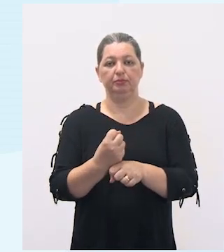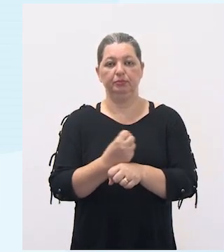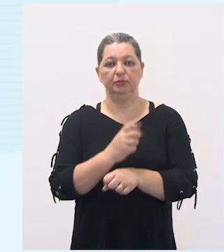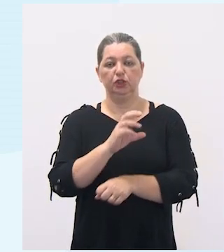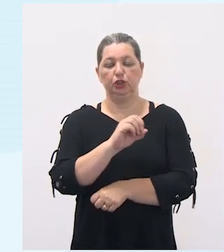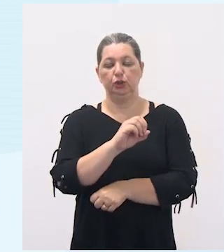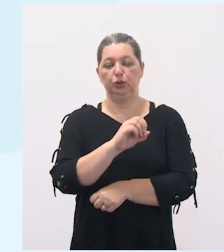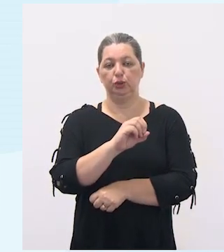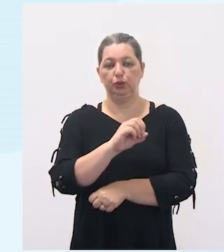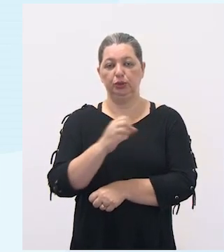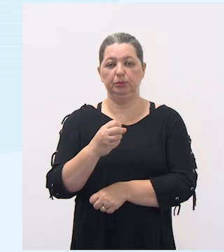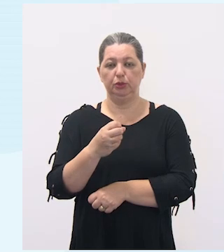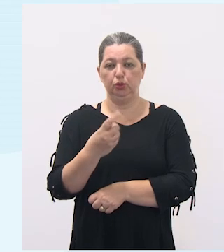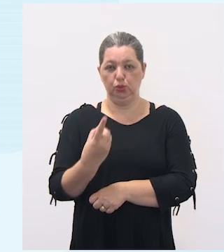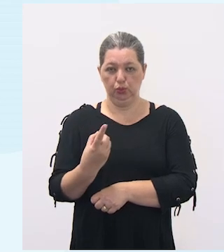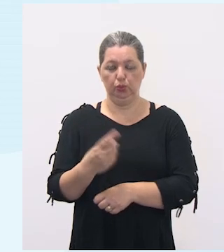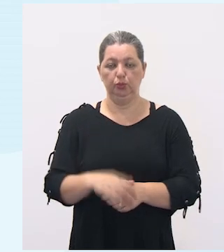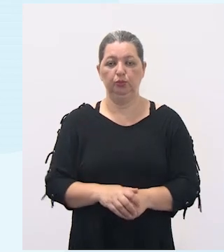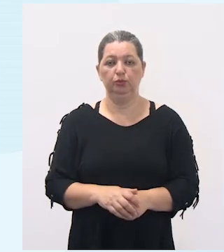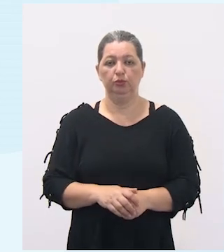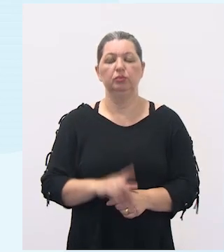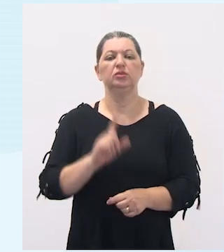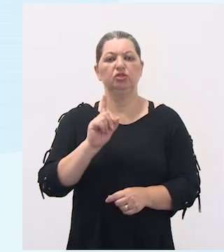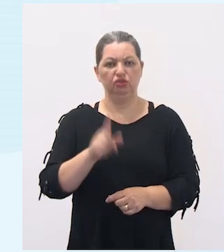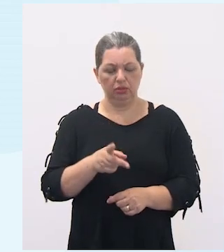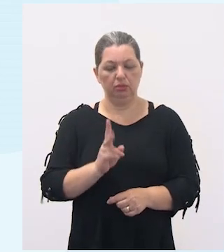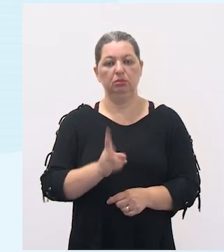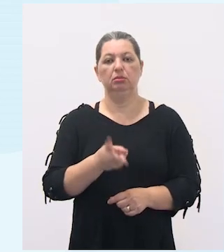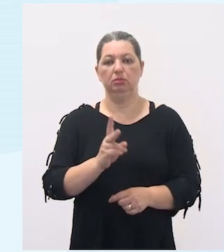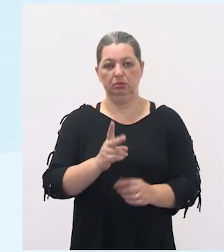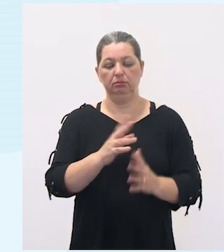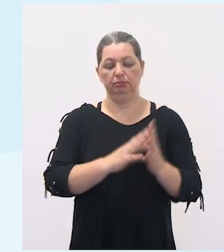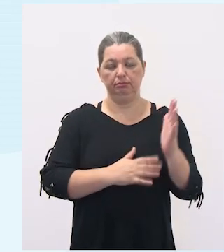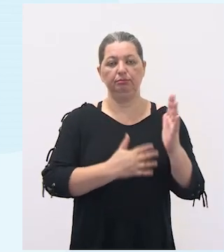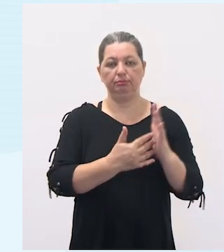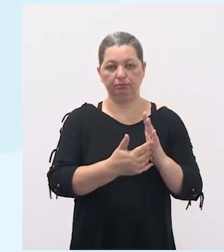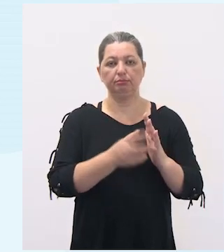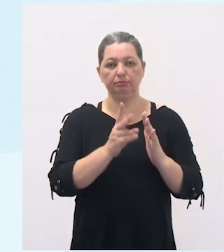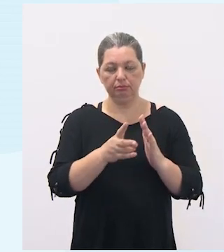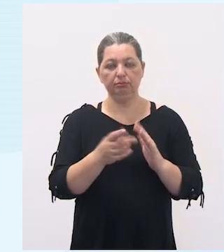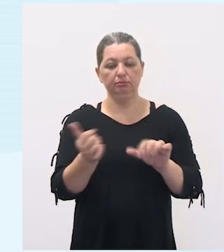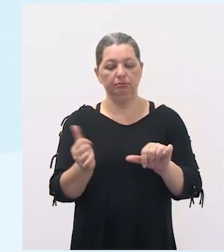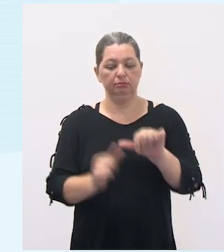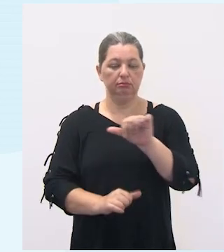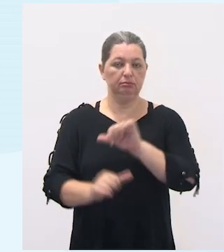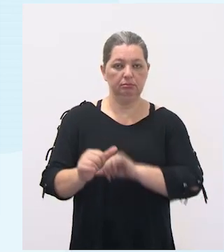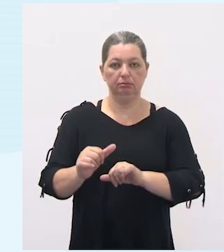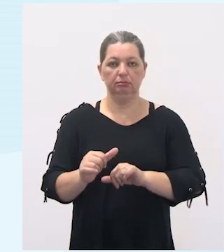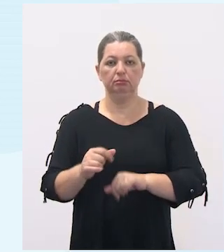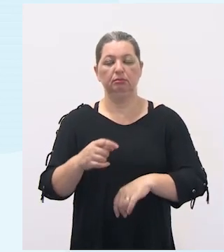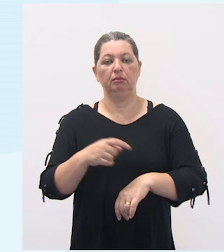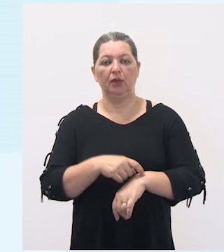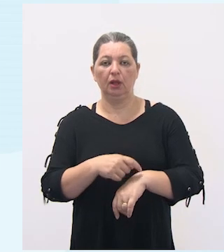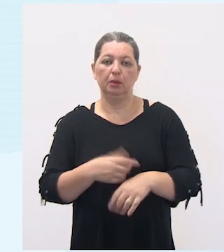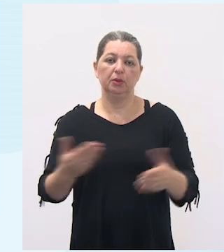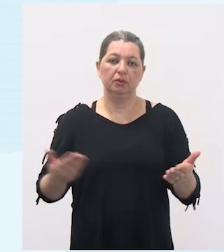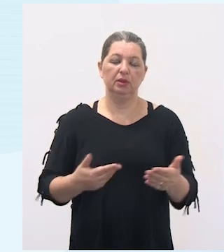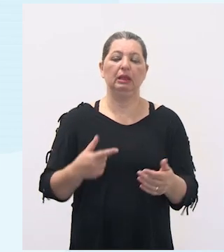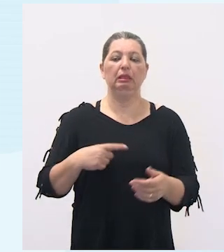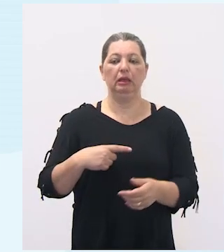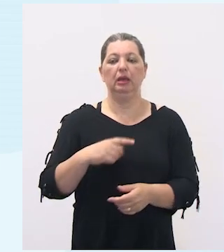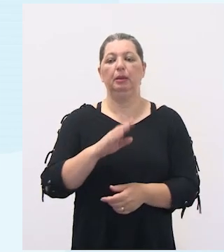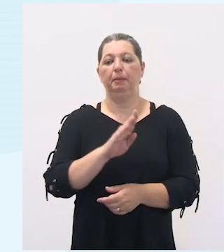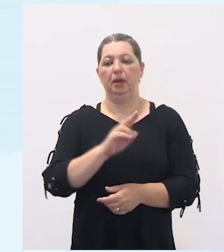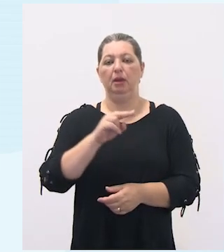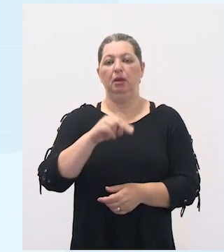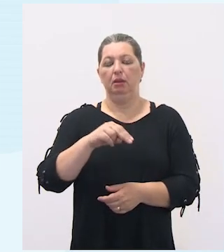2001. Essa matriz, ela continua ainda atualizada. Por mais que seja, mas tem uma BNCC,